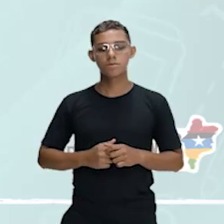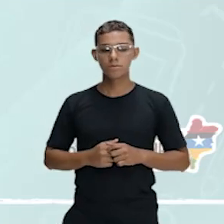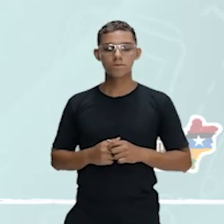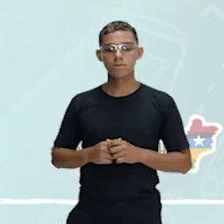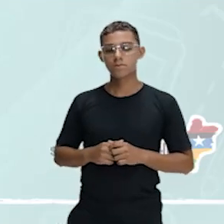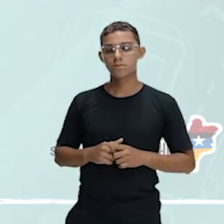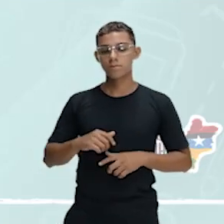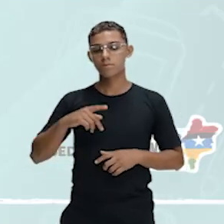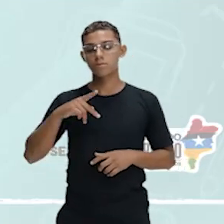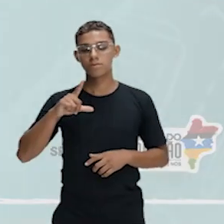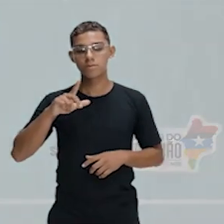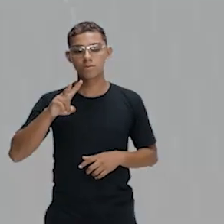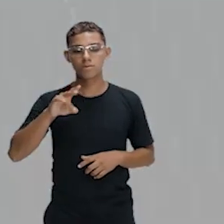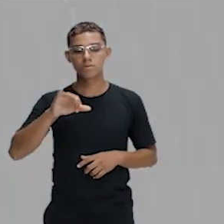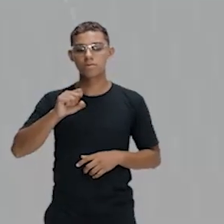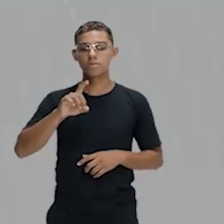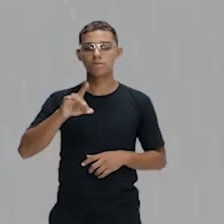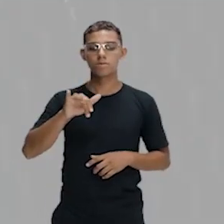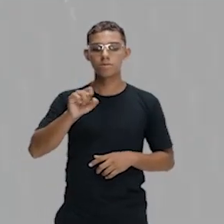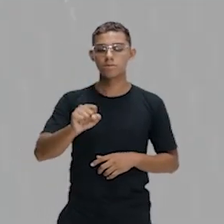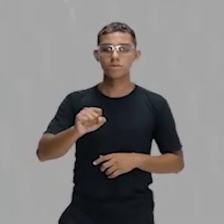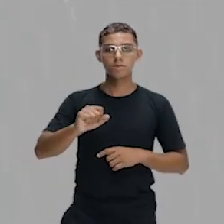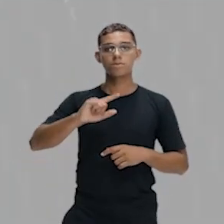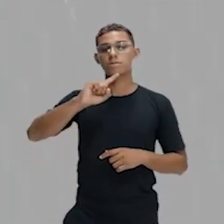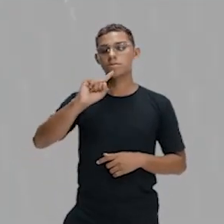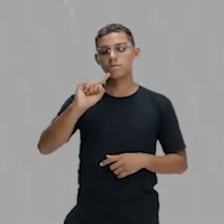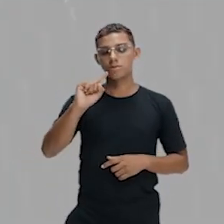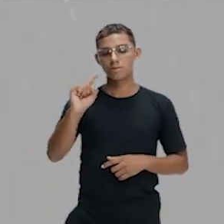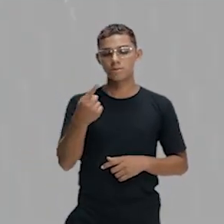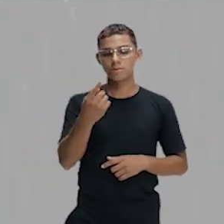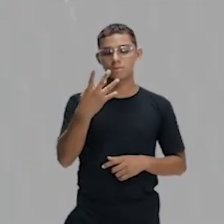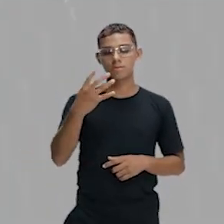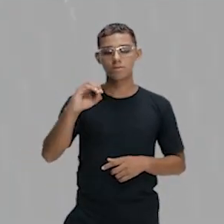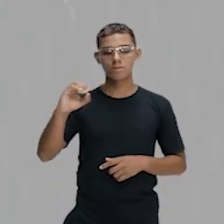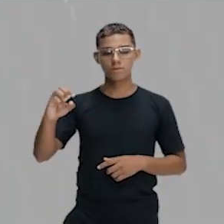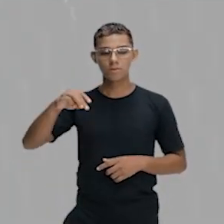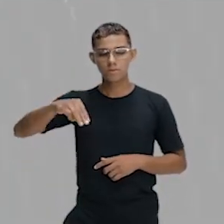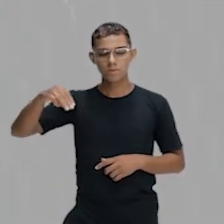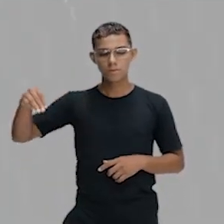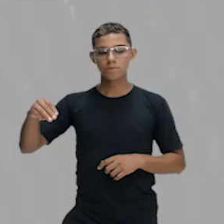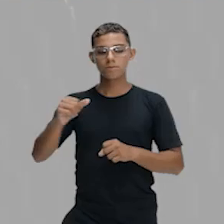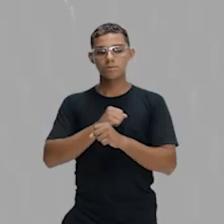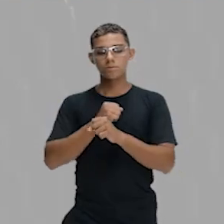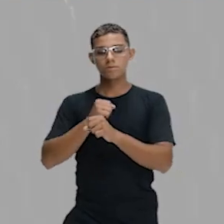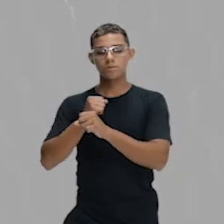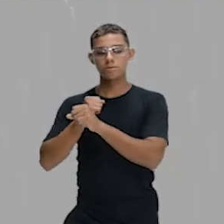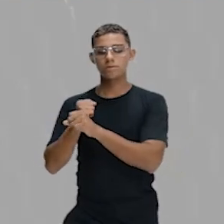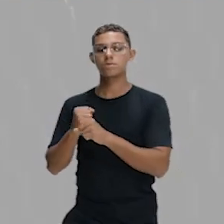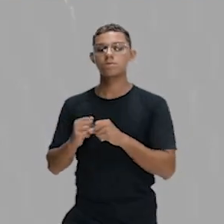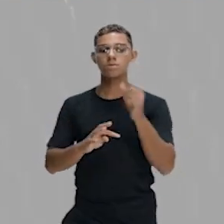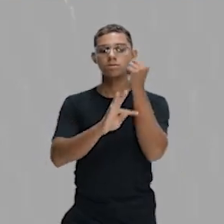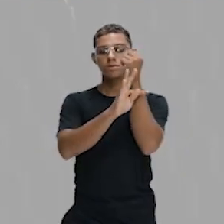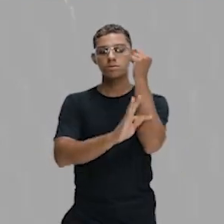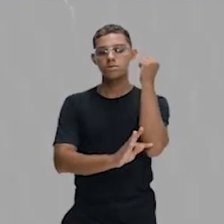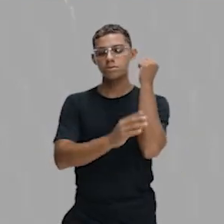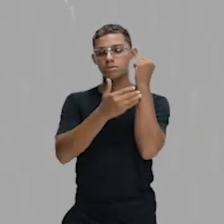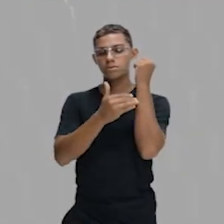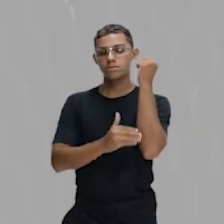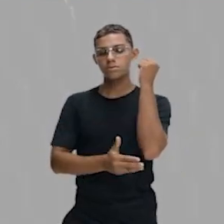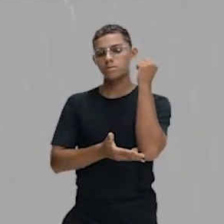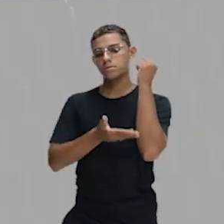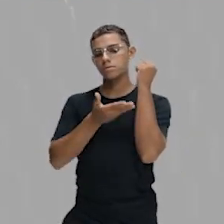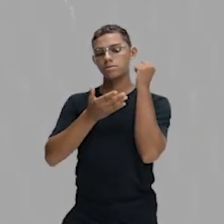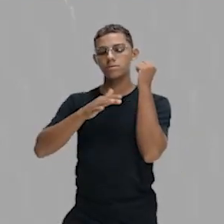de 1.400 milímetros por ano. Chove bastante, só que é menor quantidade do que